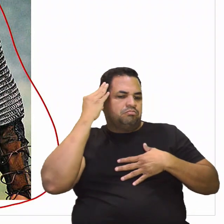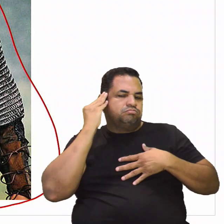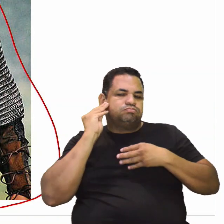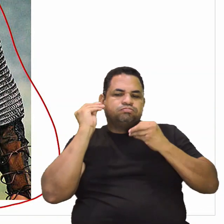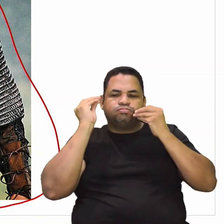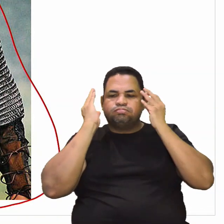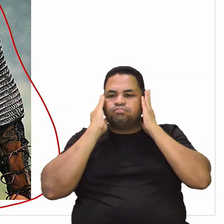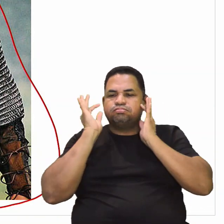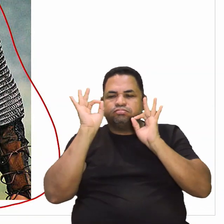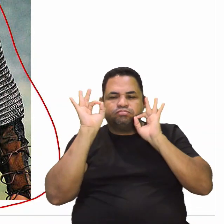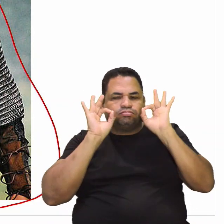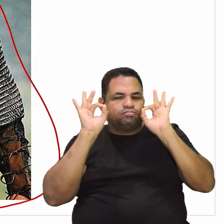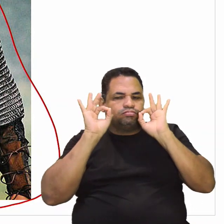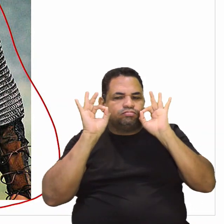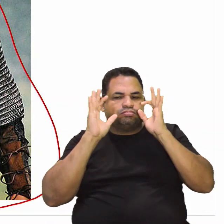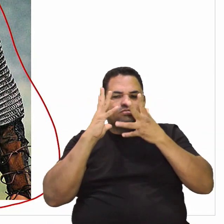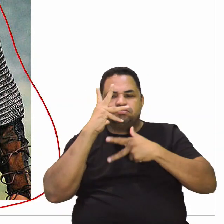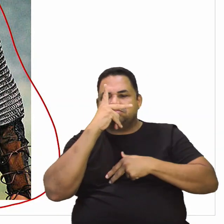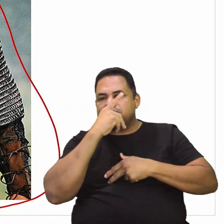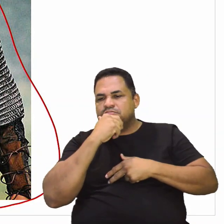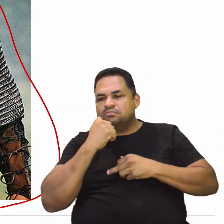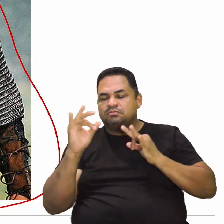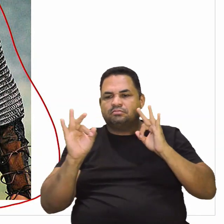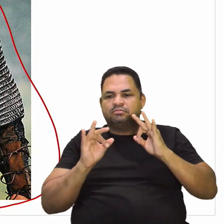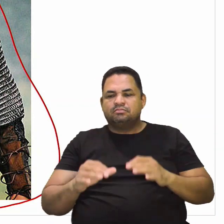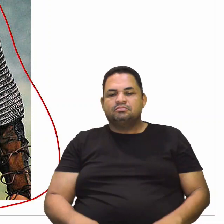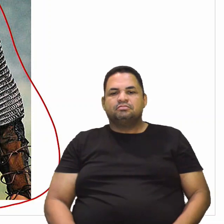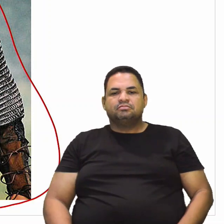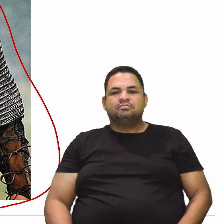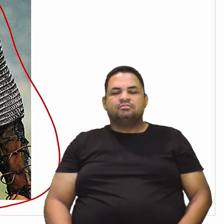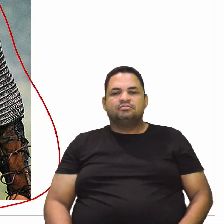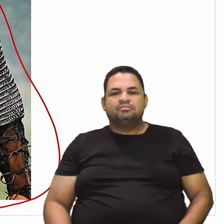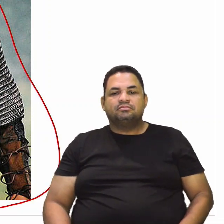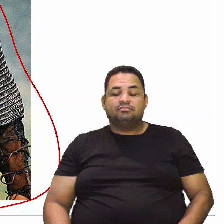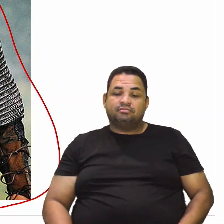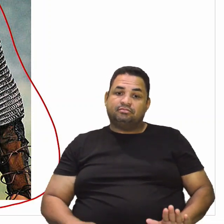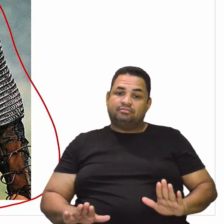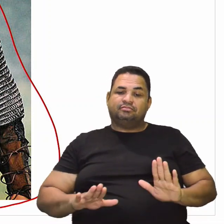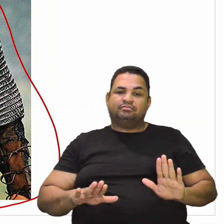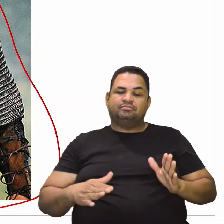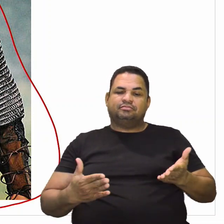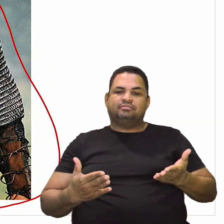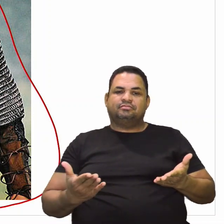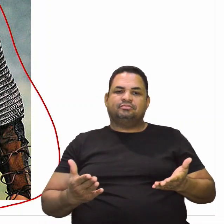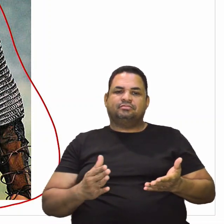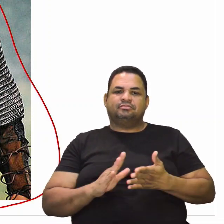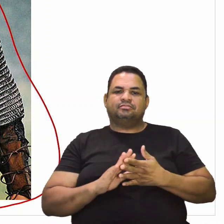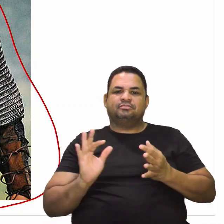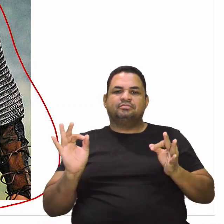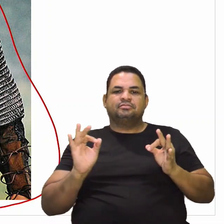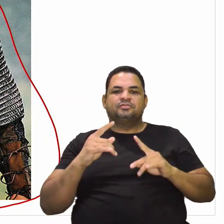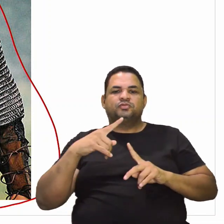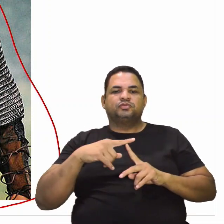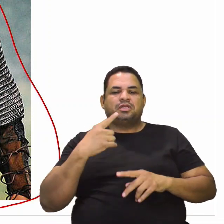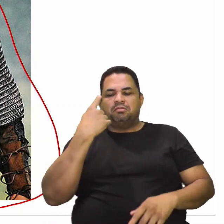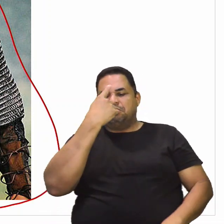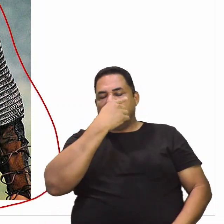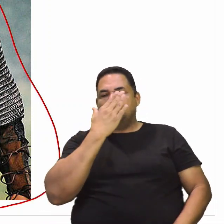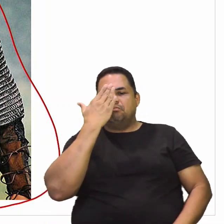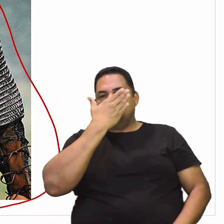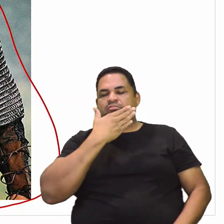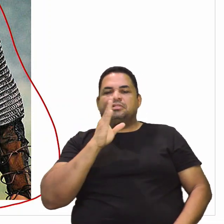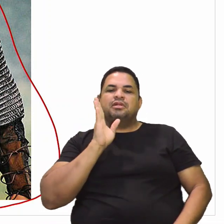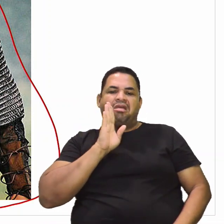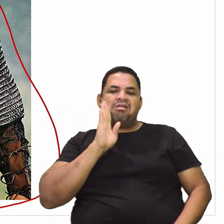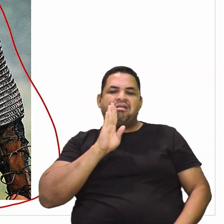bem arrumado, bem bonitinho. E dependendo muito do estilo facial, fica